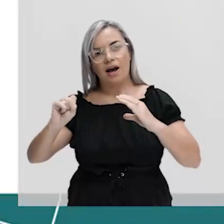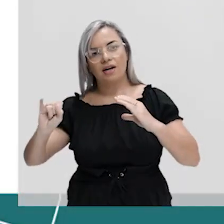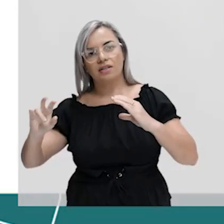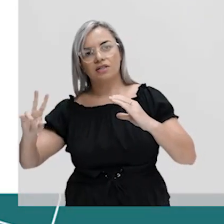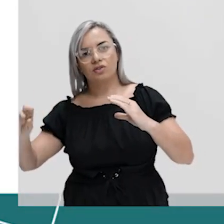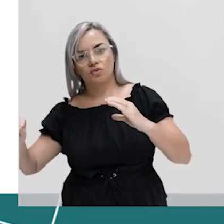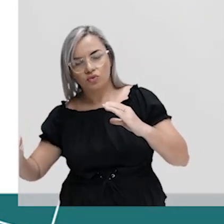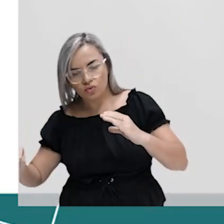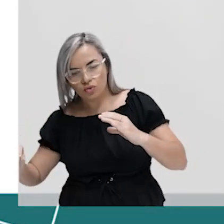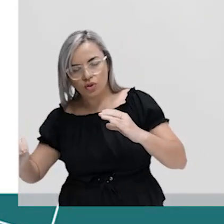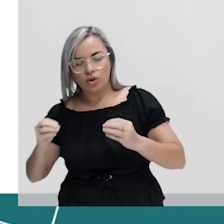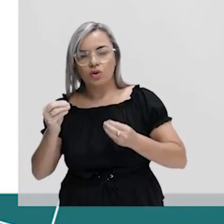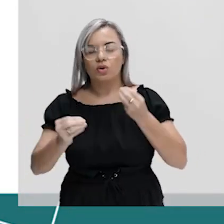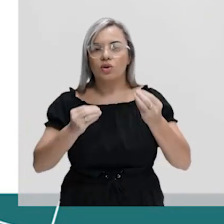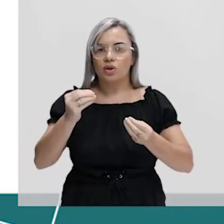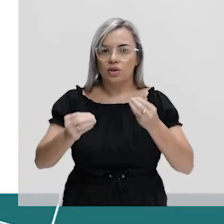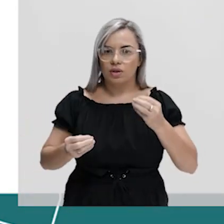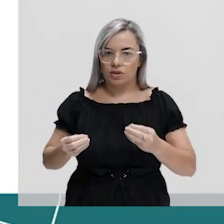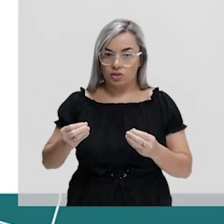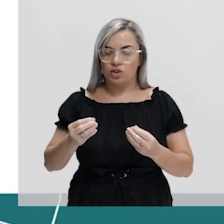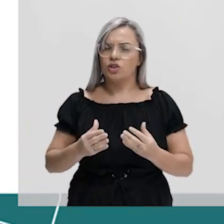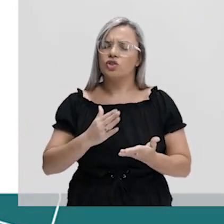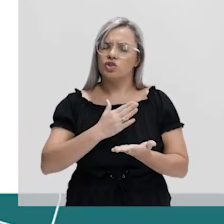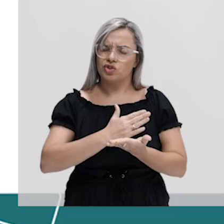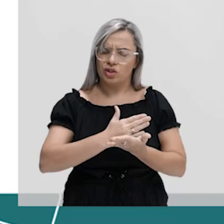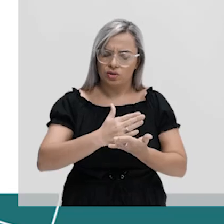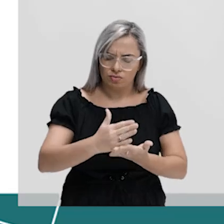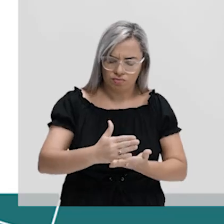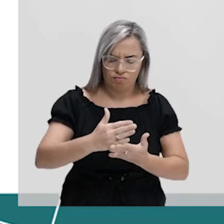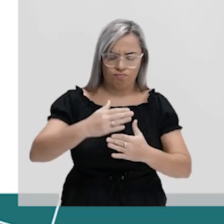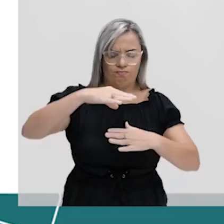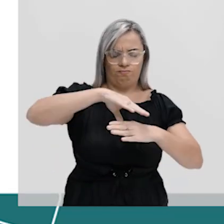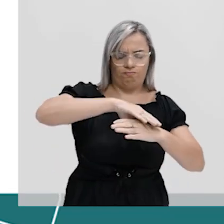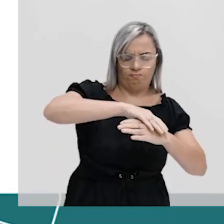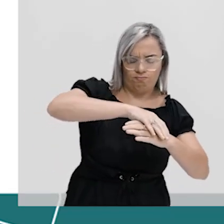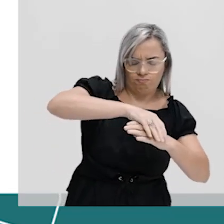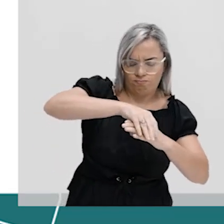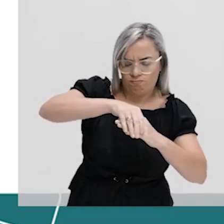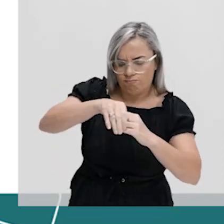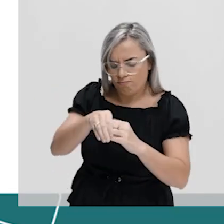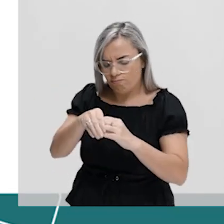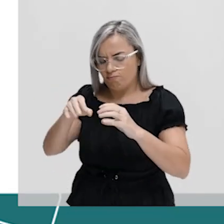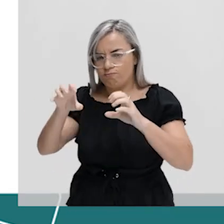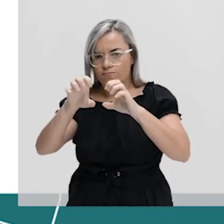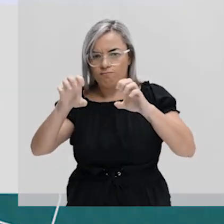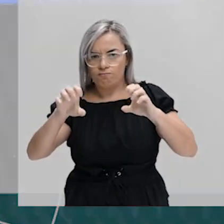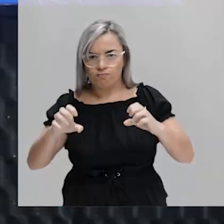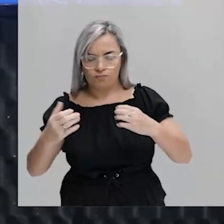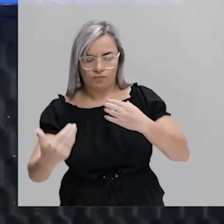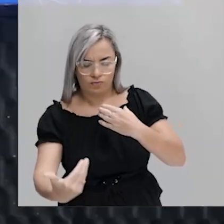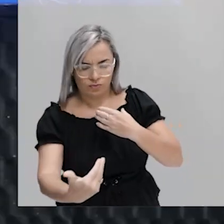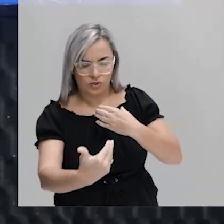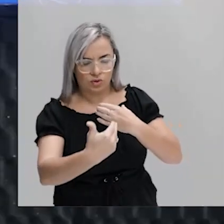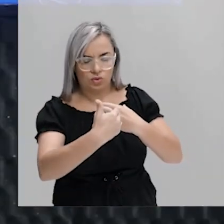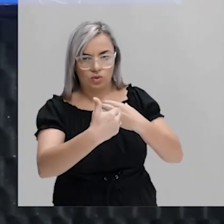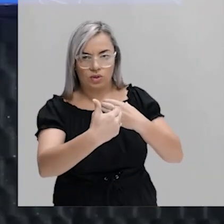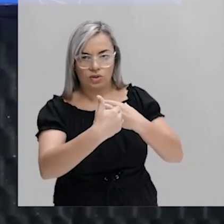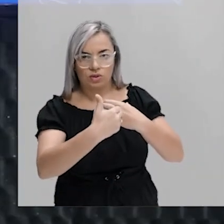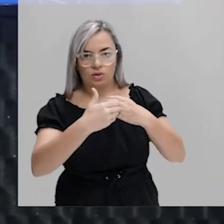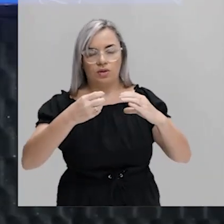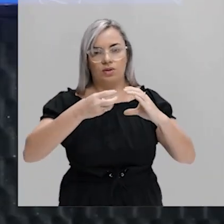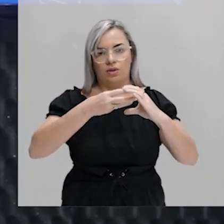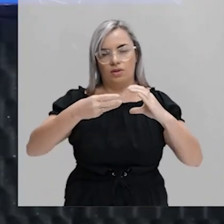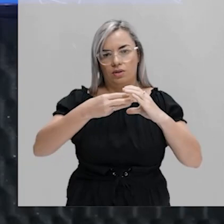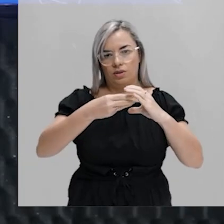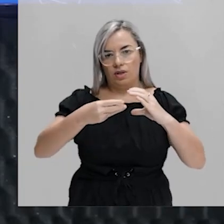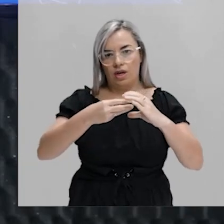já começamos a estudar sobre a membrana plasmática, né, que é aquela estrutura que delimita os limites da célula. É como se